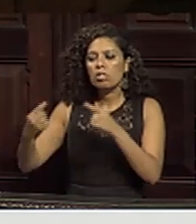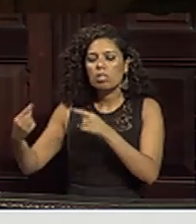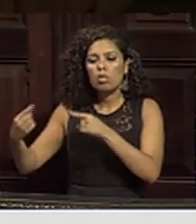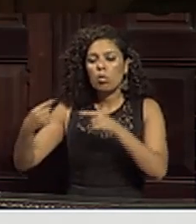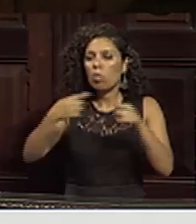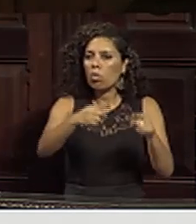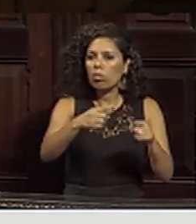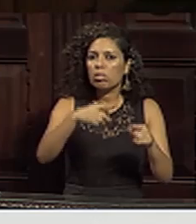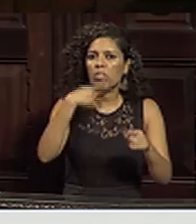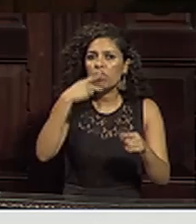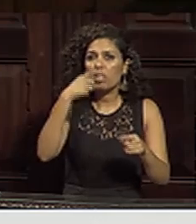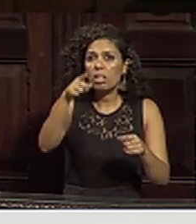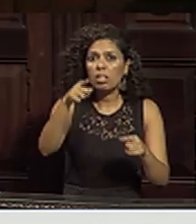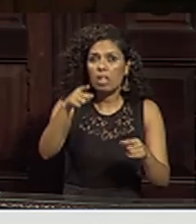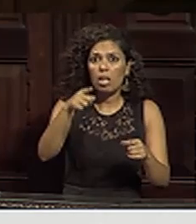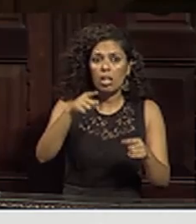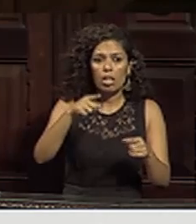hoje,